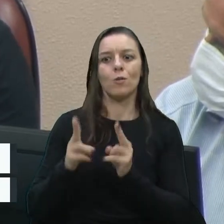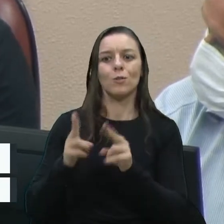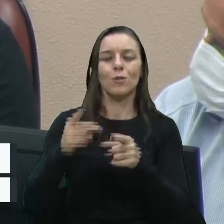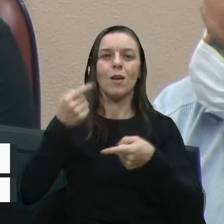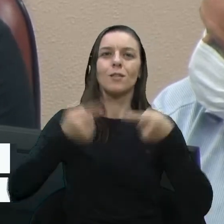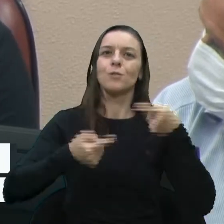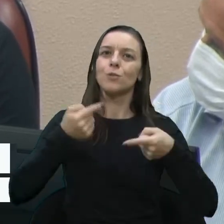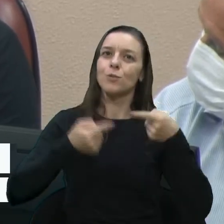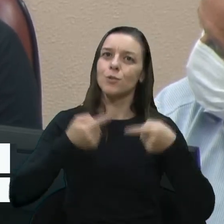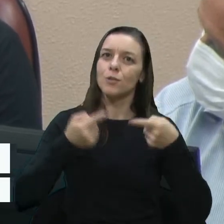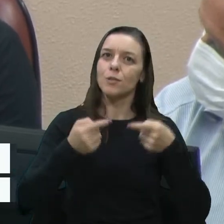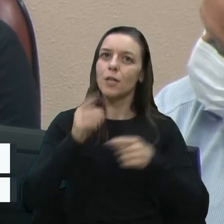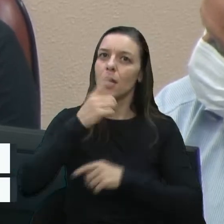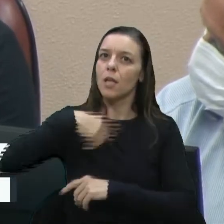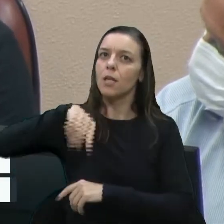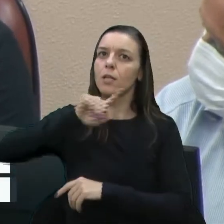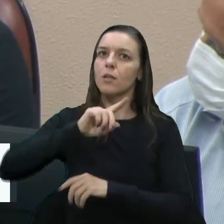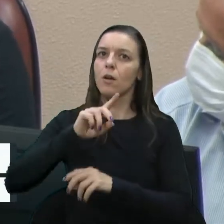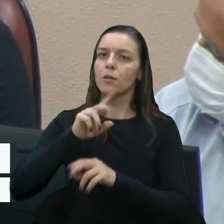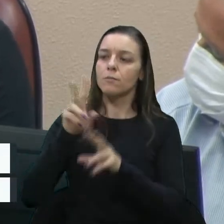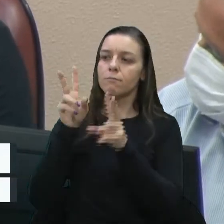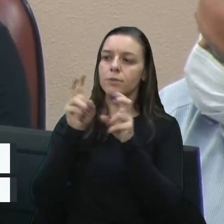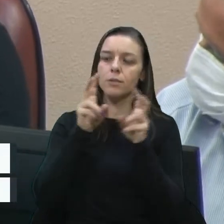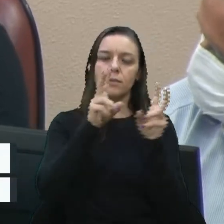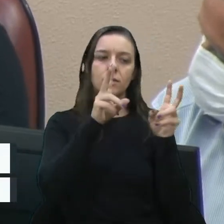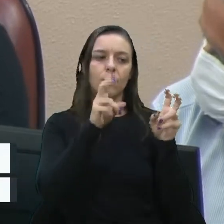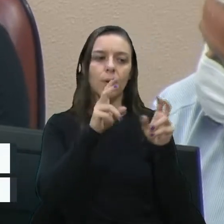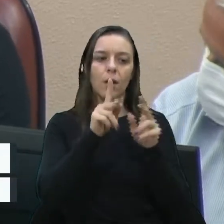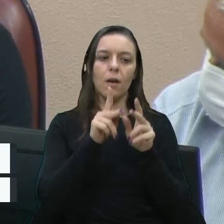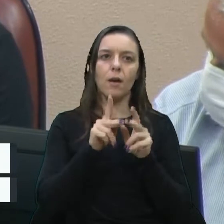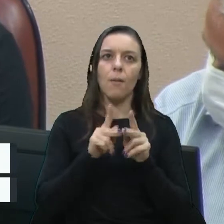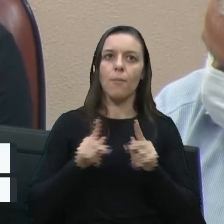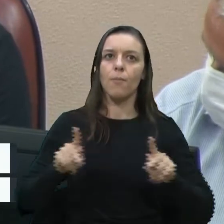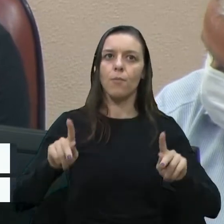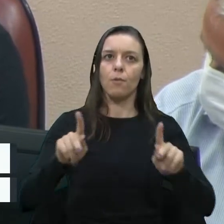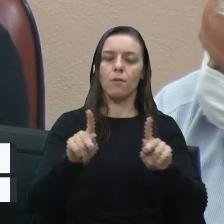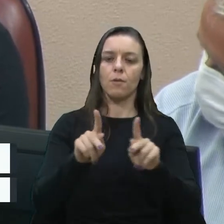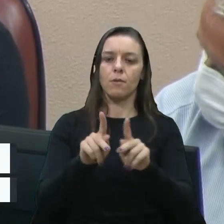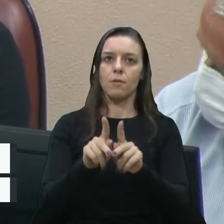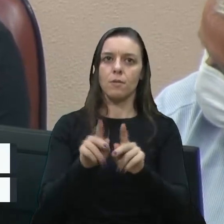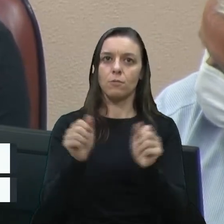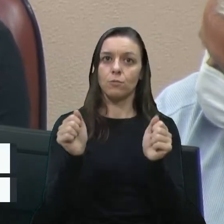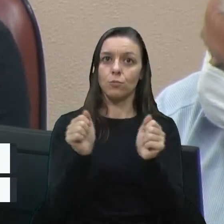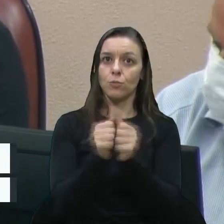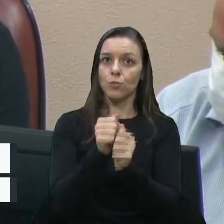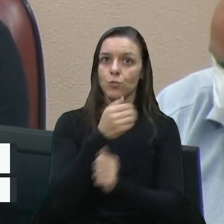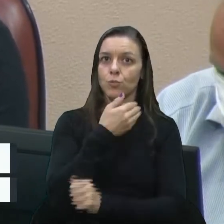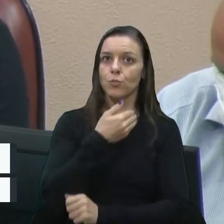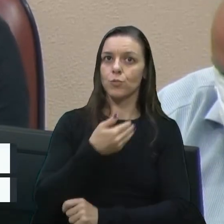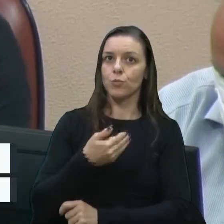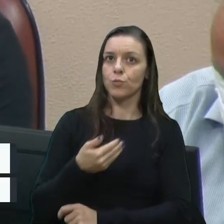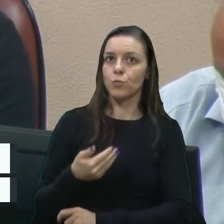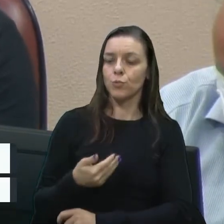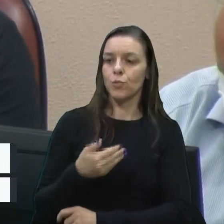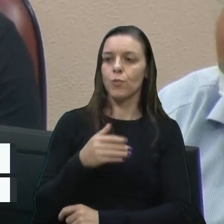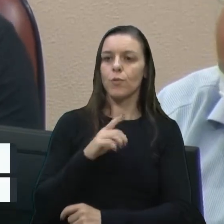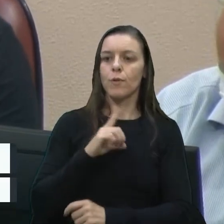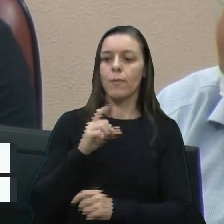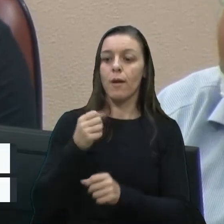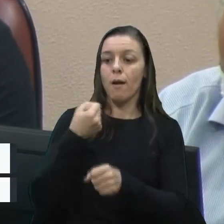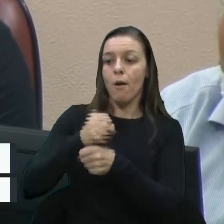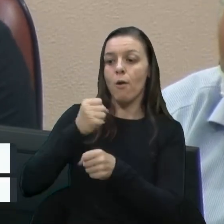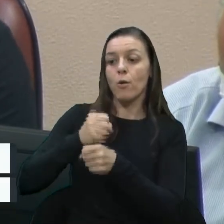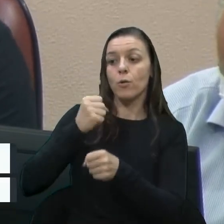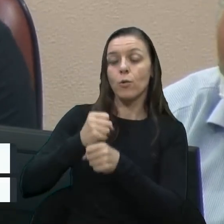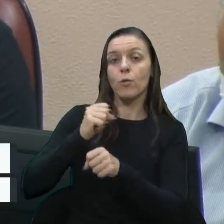para que nós possamos despertar mais aí, então, a população e poder público para construir mais piscinões aqui em Caxias do Sul, porque